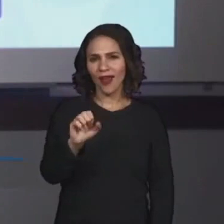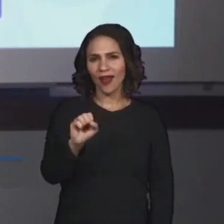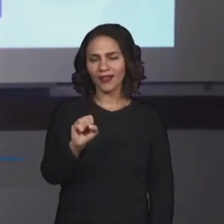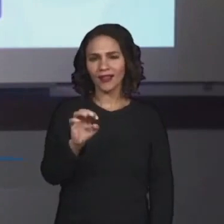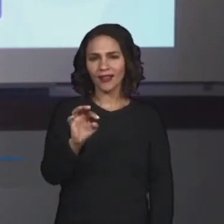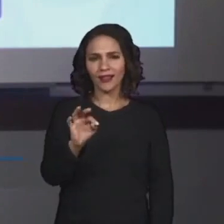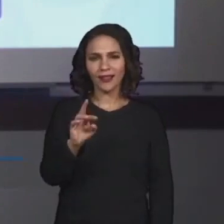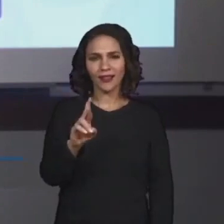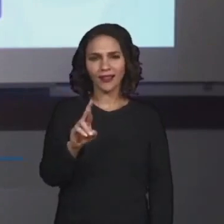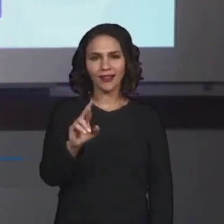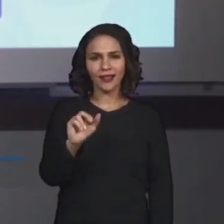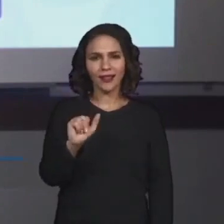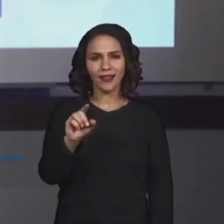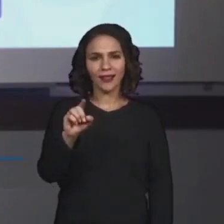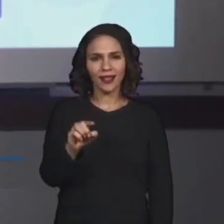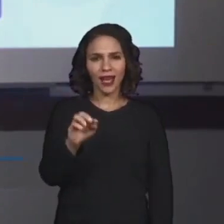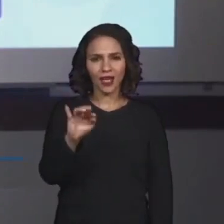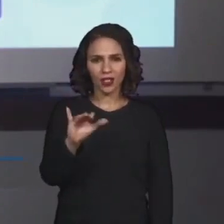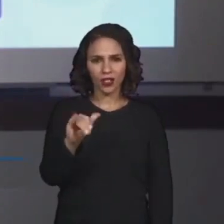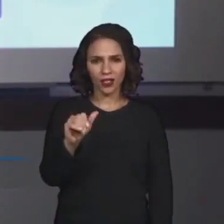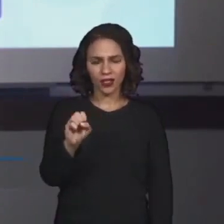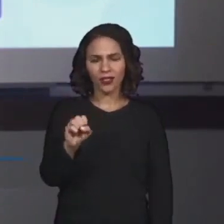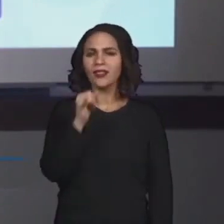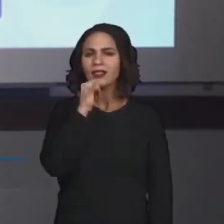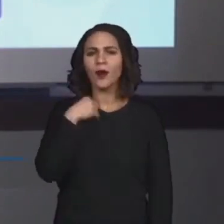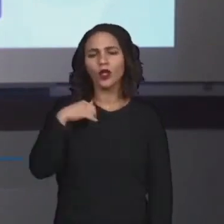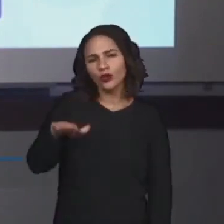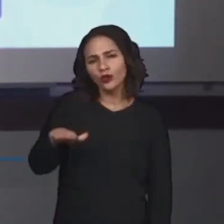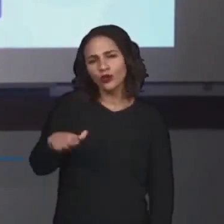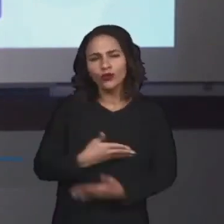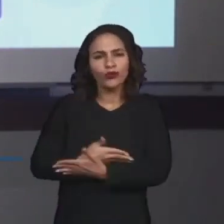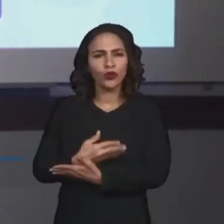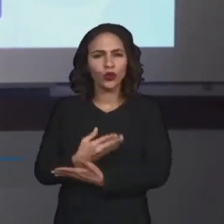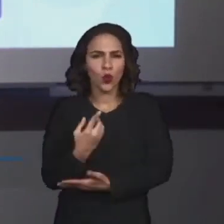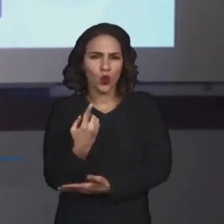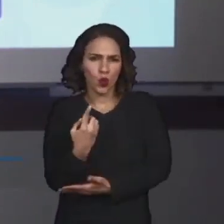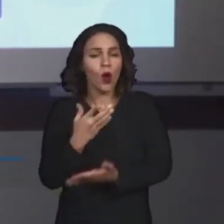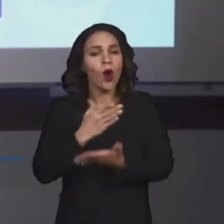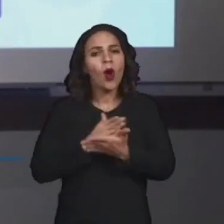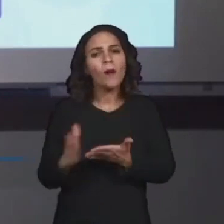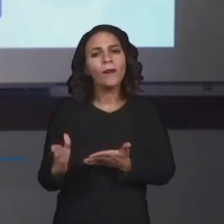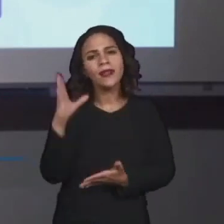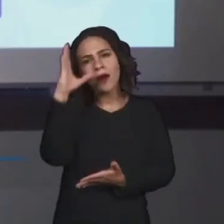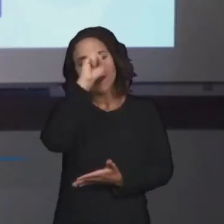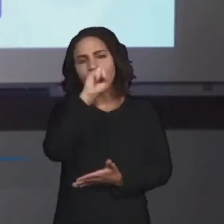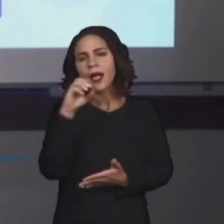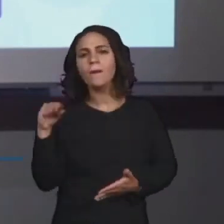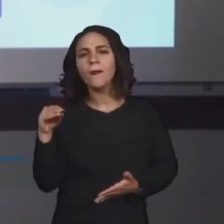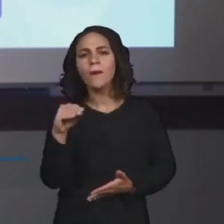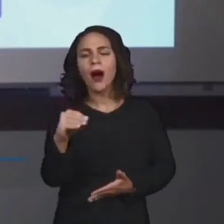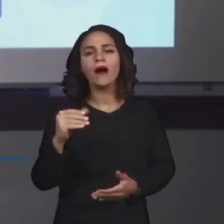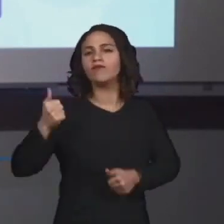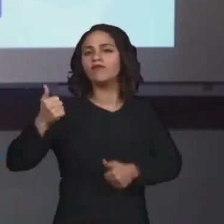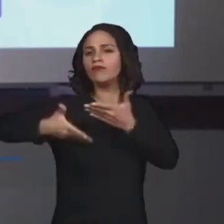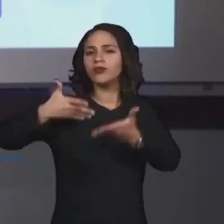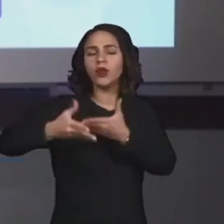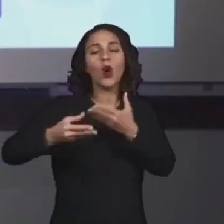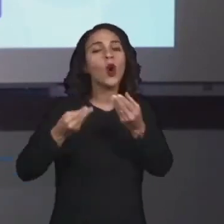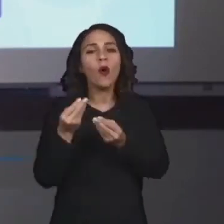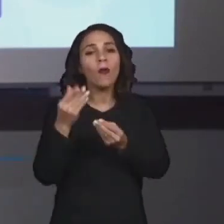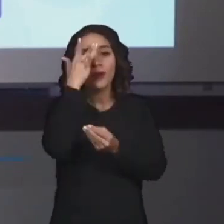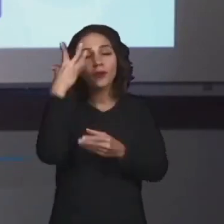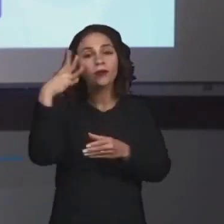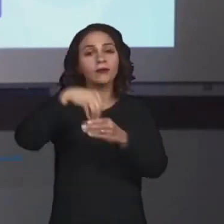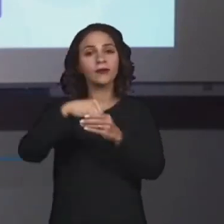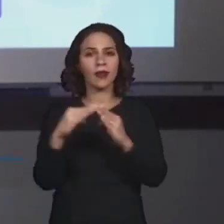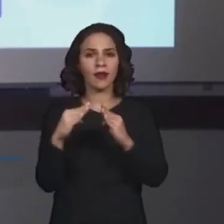lá com 1 ano, nós aprendemos a falar com as pessoas que moram lá na nossa casa, com os nossos pais, os nossos avós,